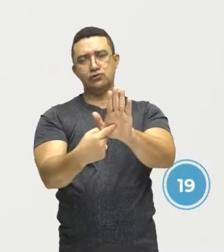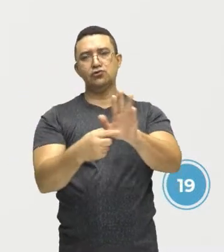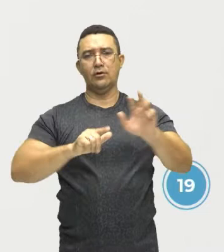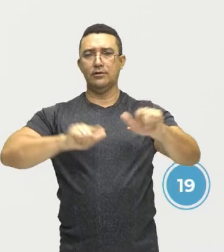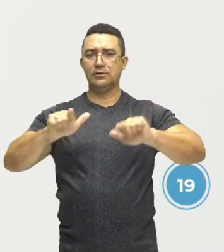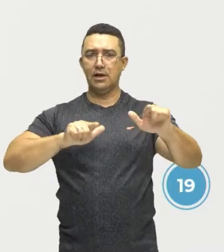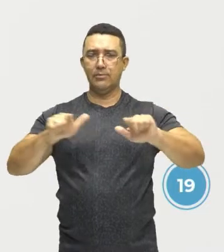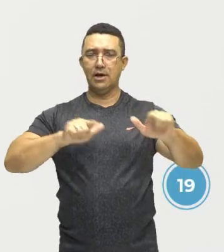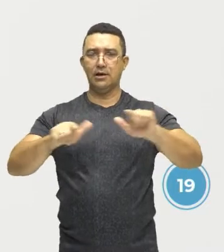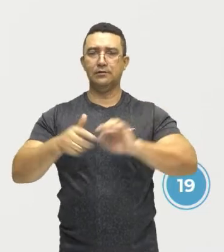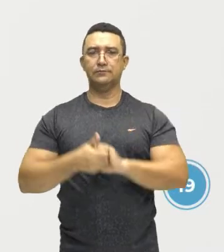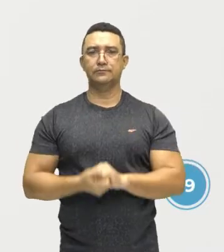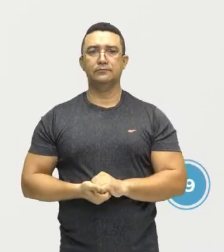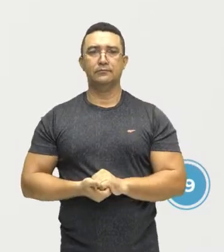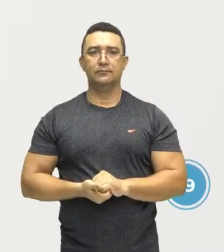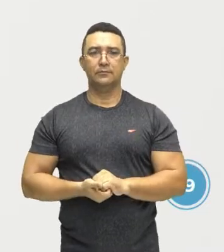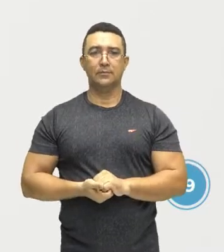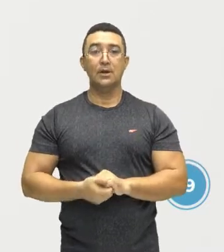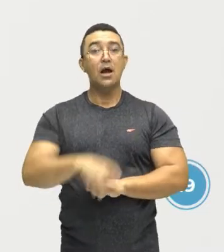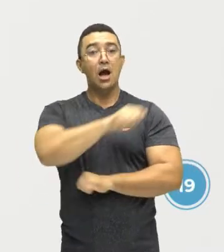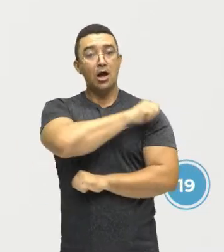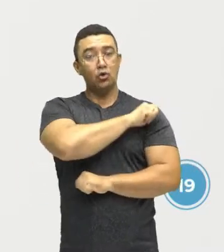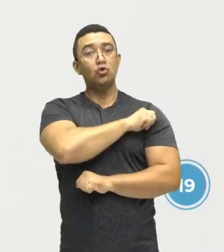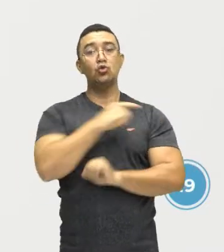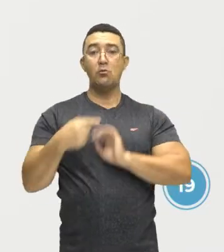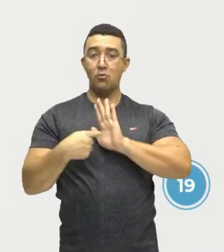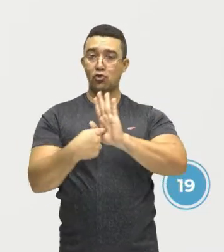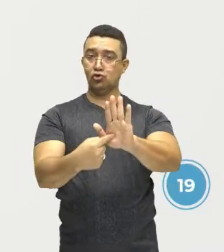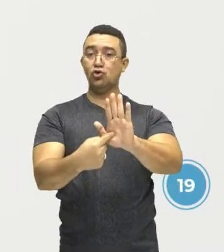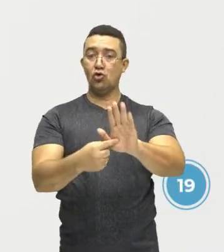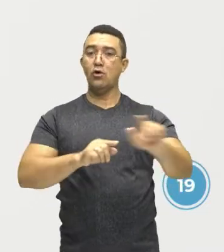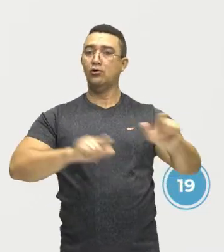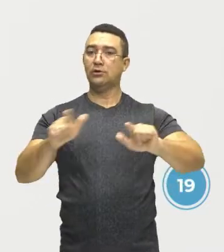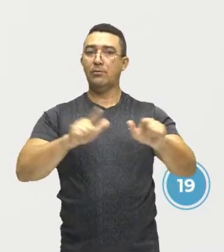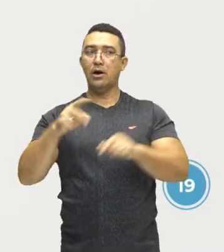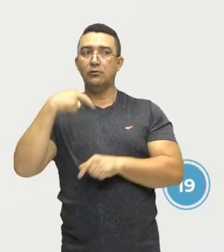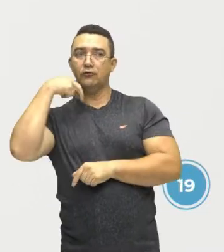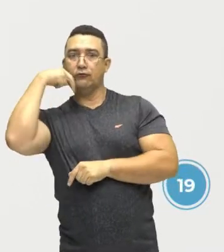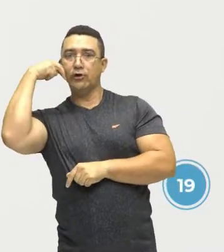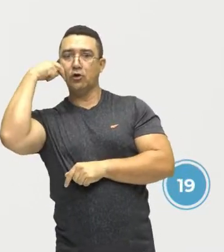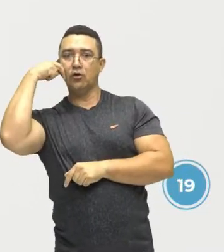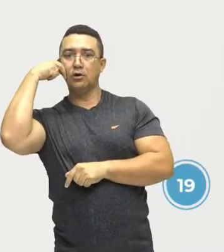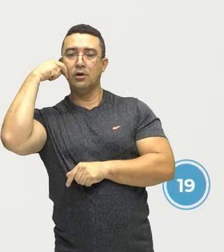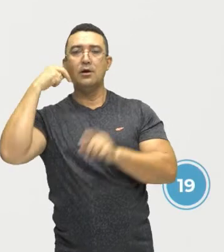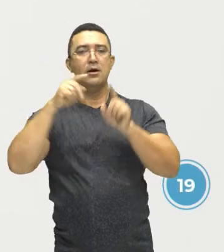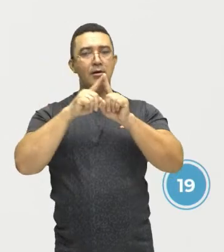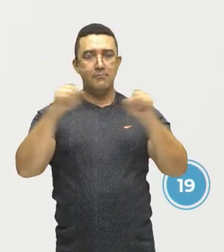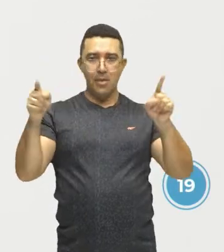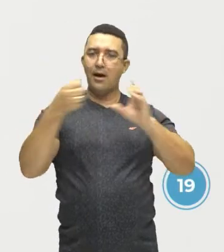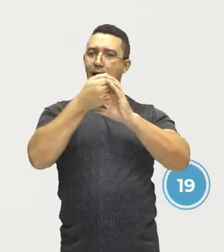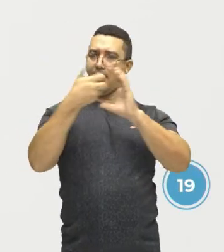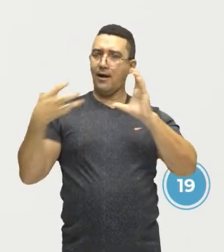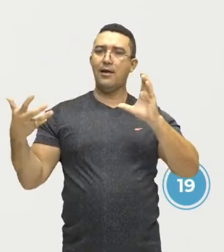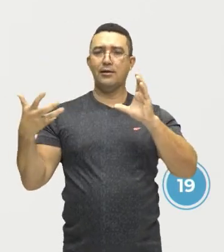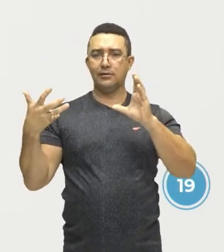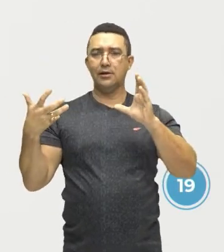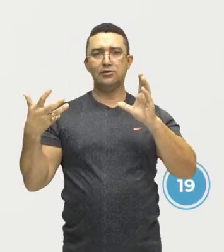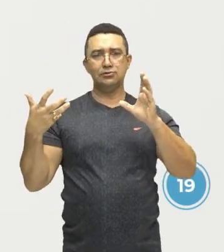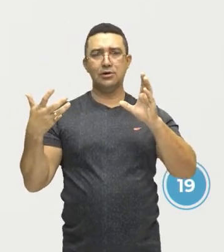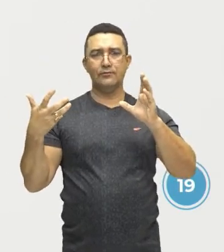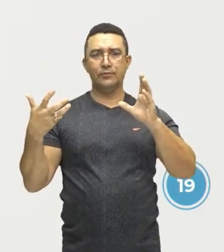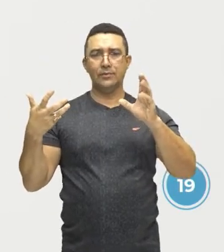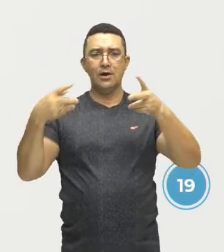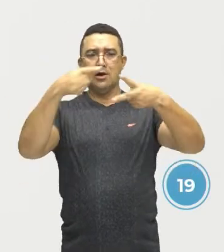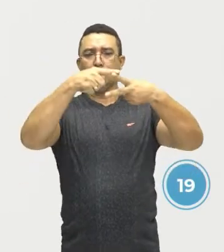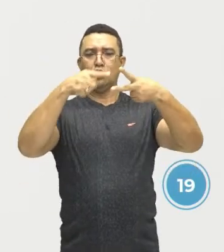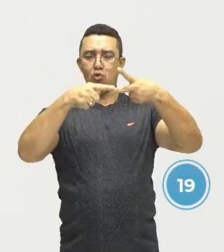bem. O aluno apresentou o trabalho acanhado. Então, há mudança aí, mas a característica do aluno